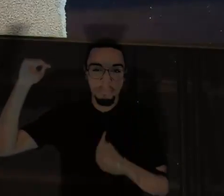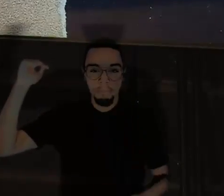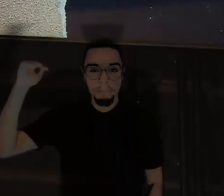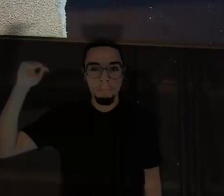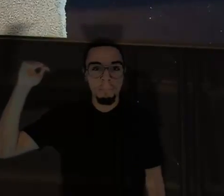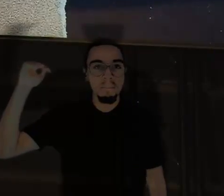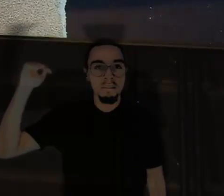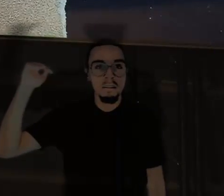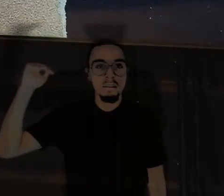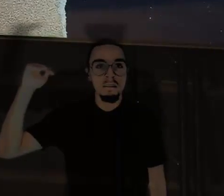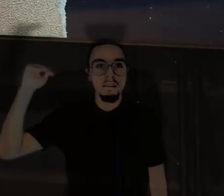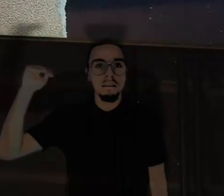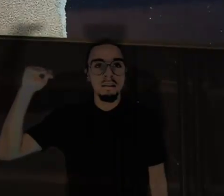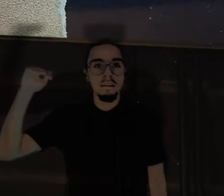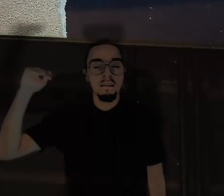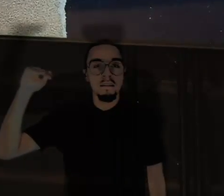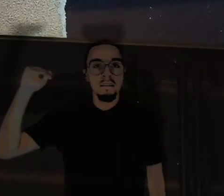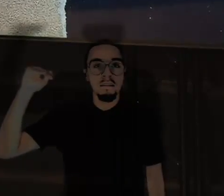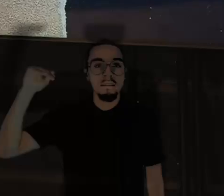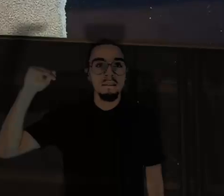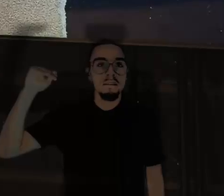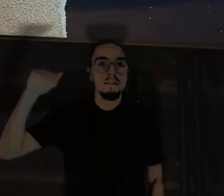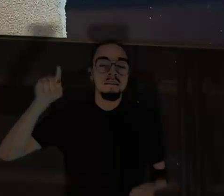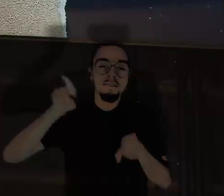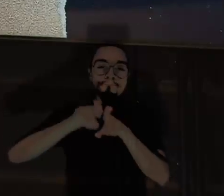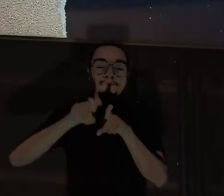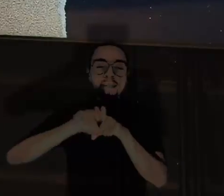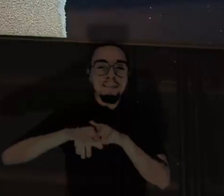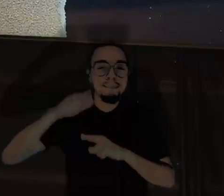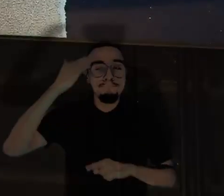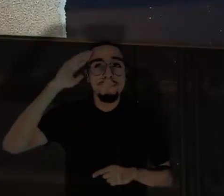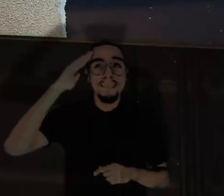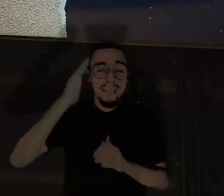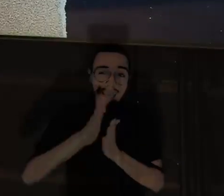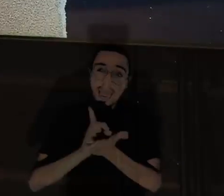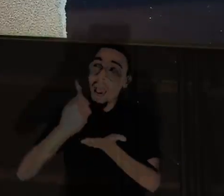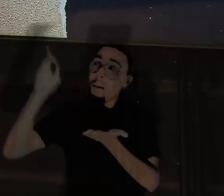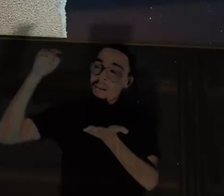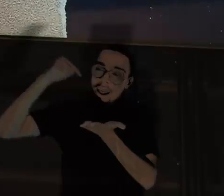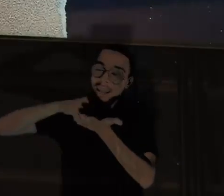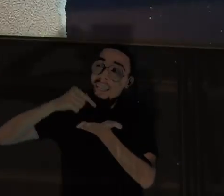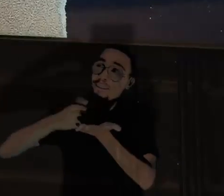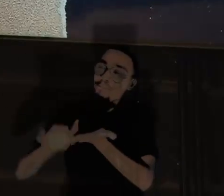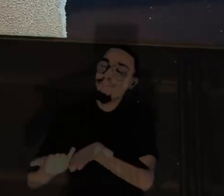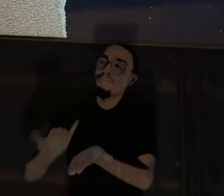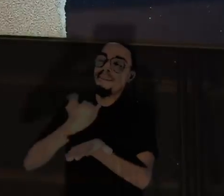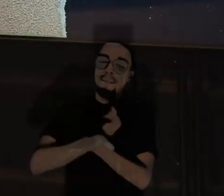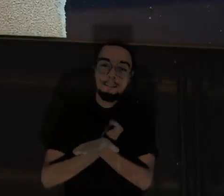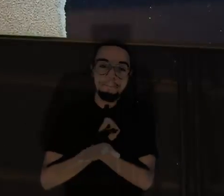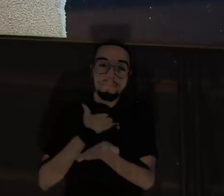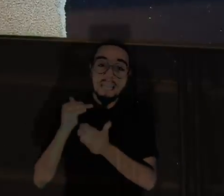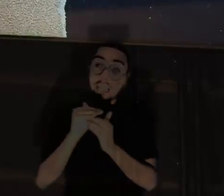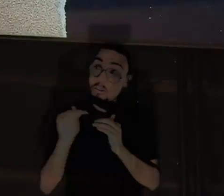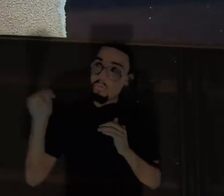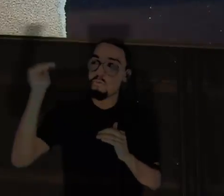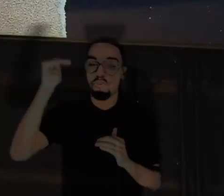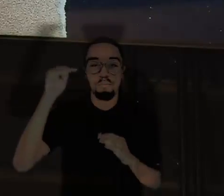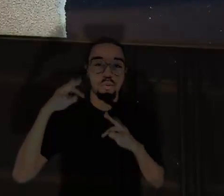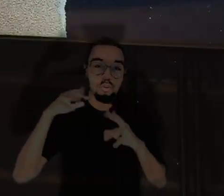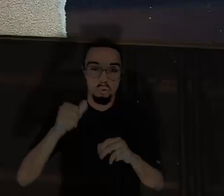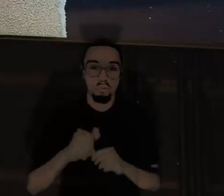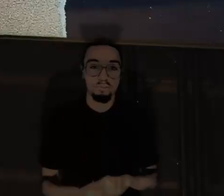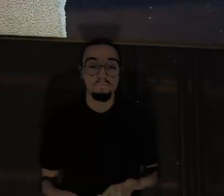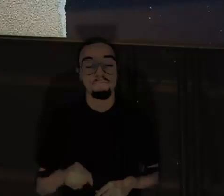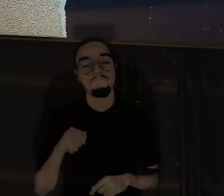você compreender que a palavra ela é maior do que as suas deformidades, você tem que entender